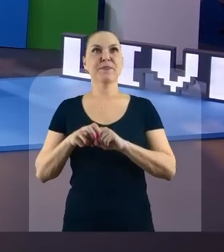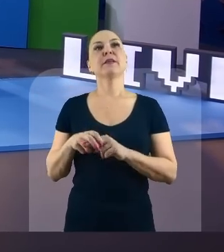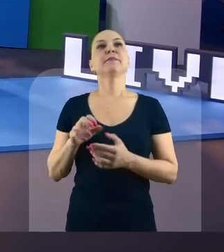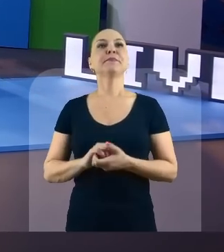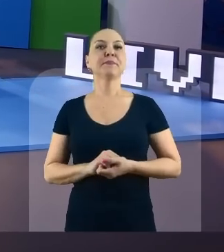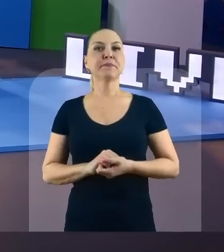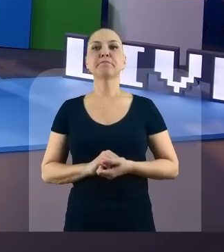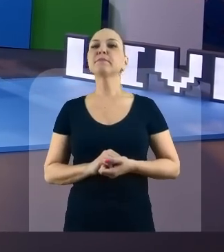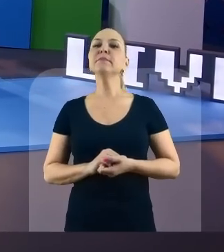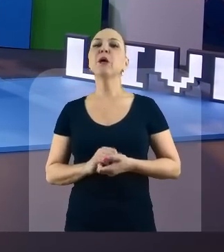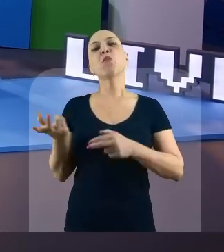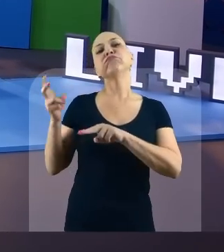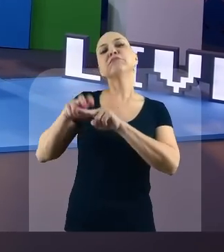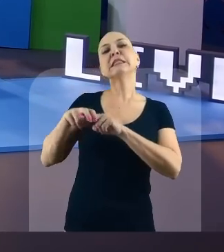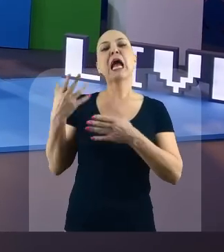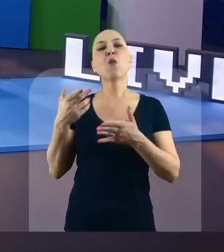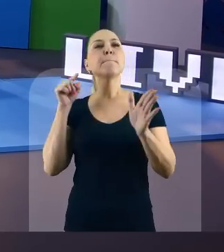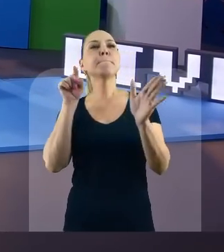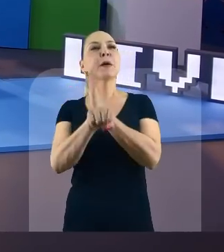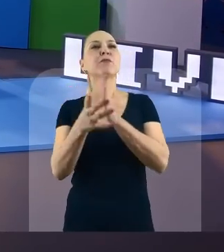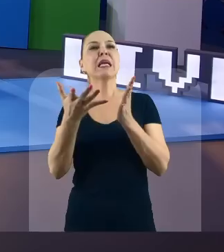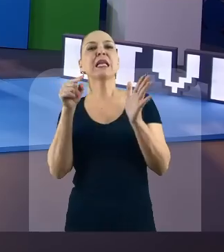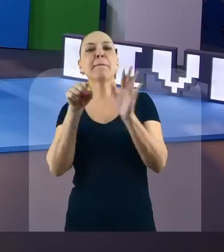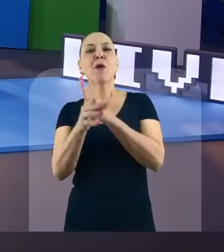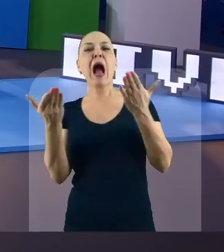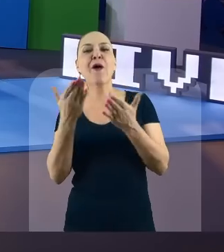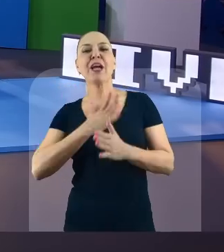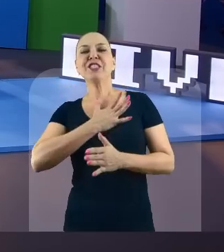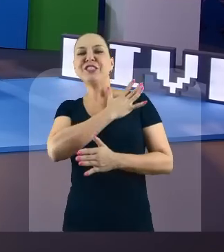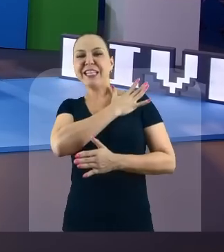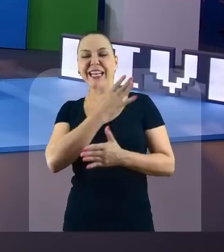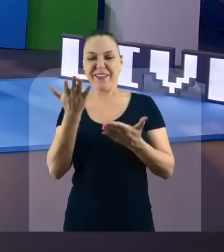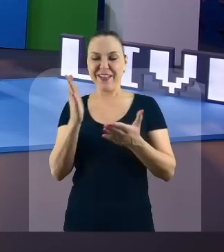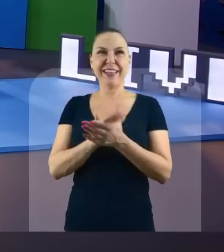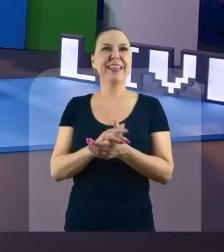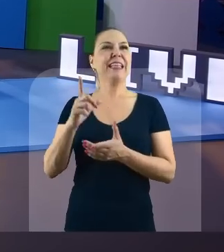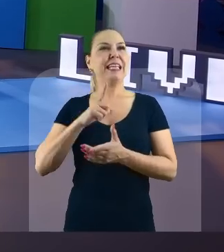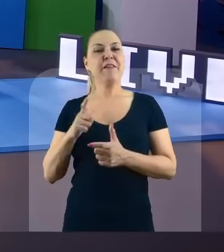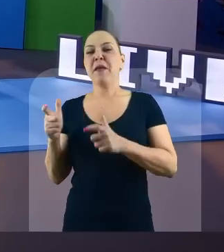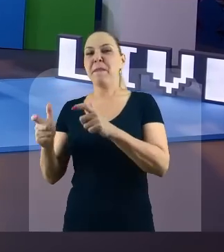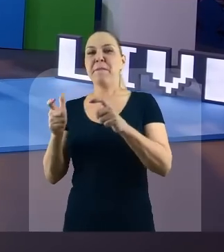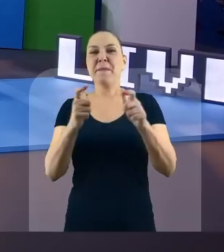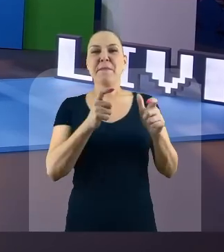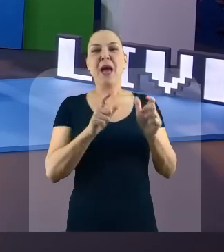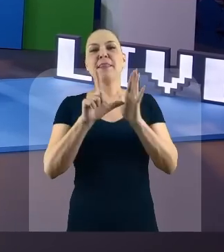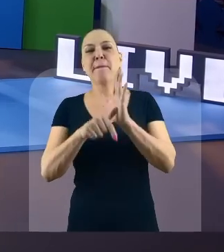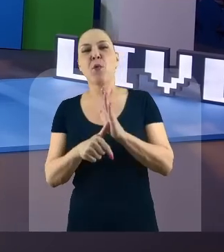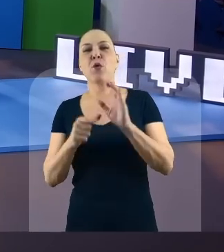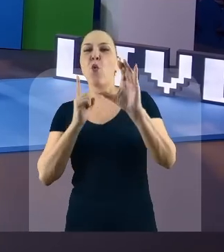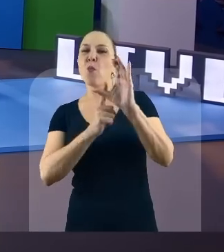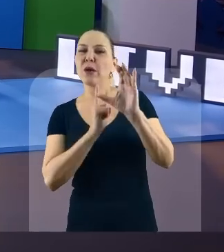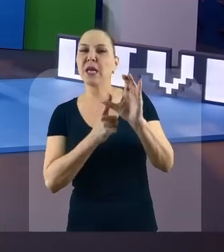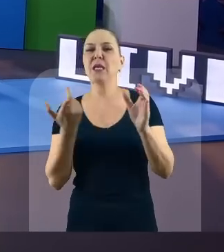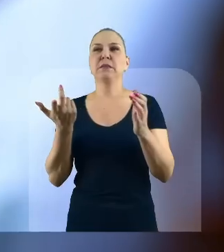Enquanto ela vai sentando na cadeira ali, eu quero só fazer aqui uma pergunta para o nosso grande general, que já teve em vários territórios, aí, até